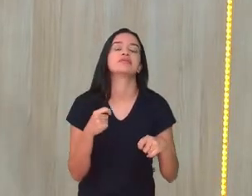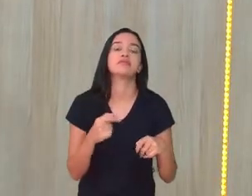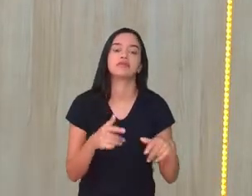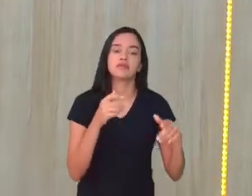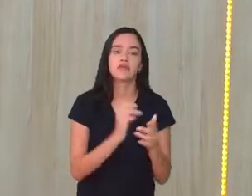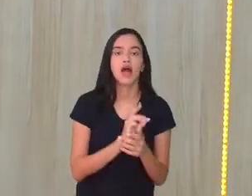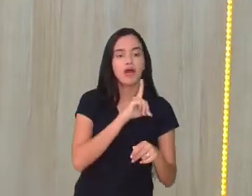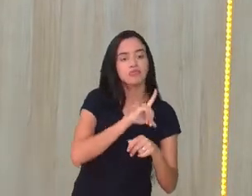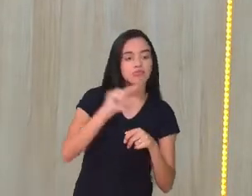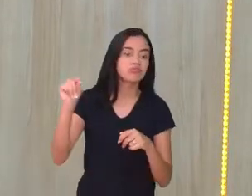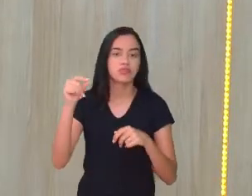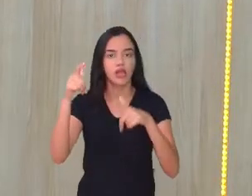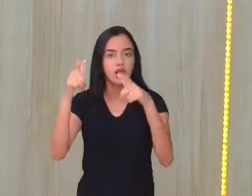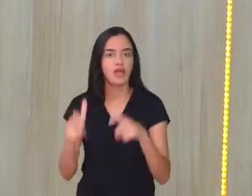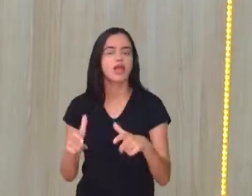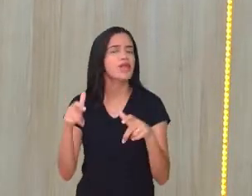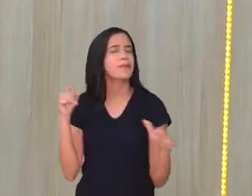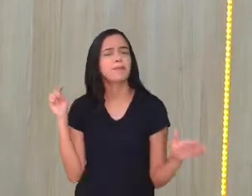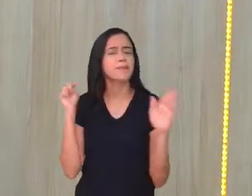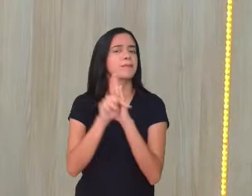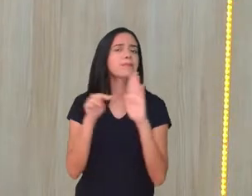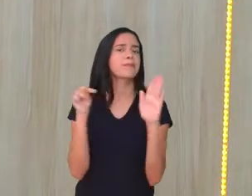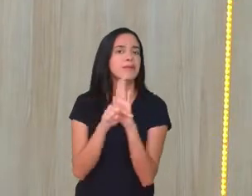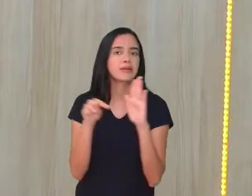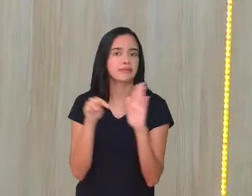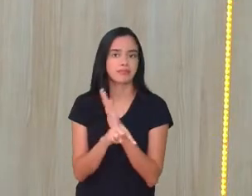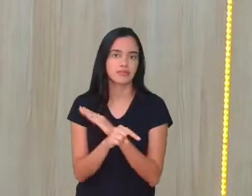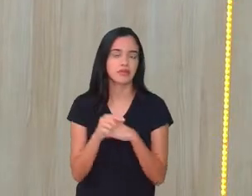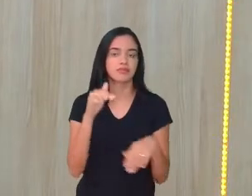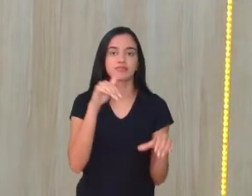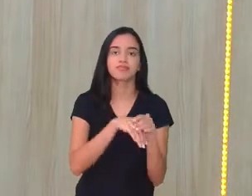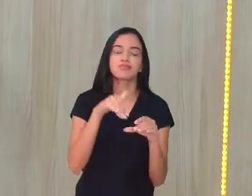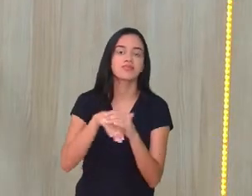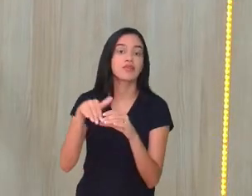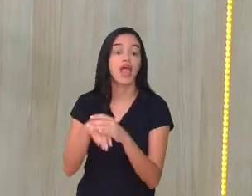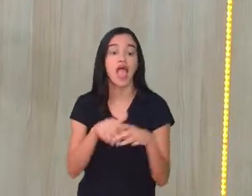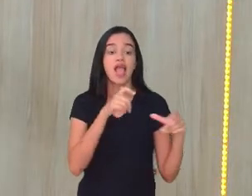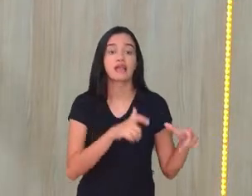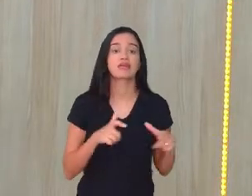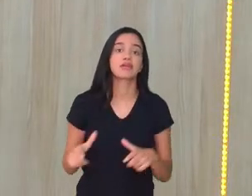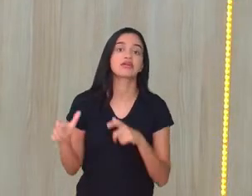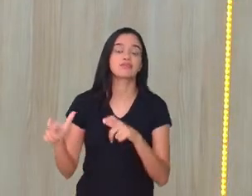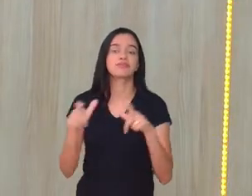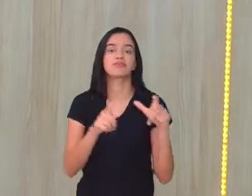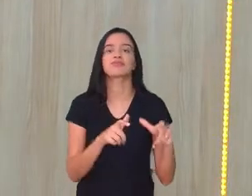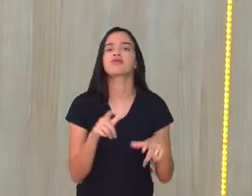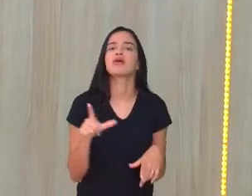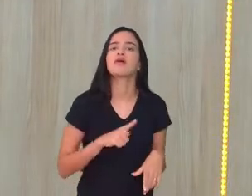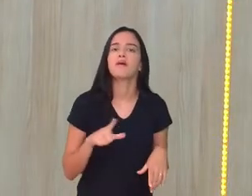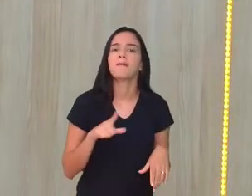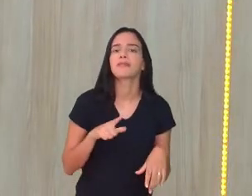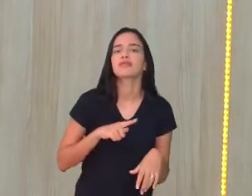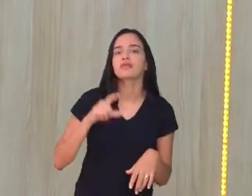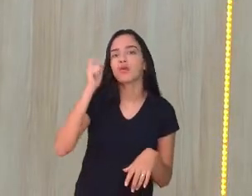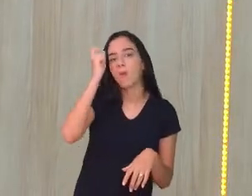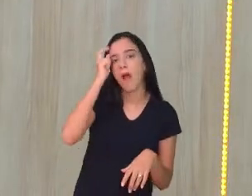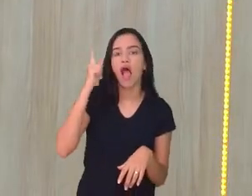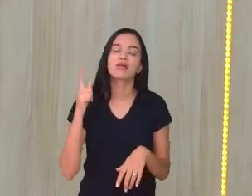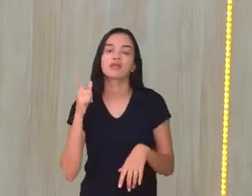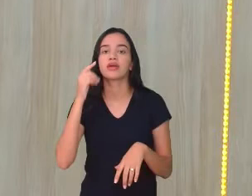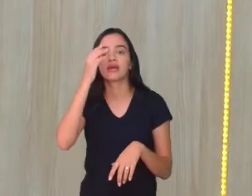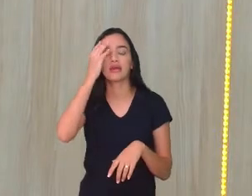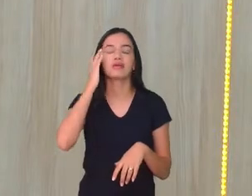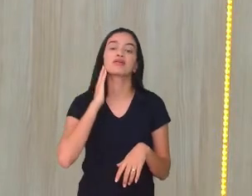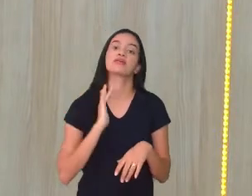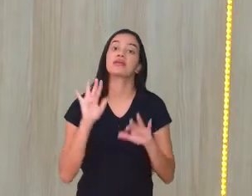regiões e fazer a pergunta de intenção de voto em cada região dessa, para ter uma noção. A